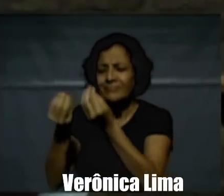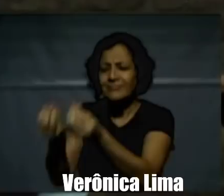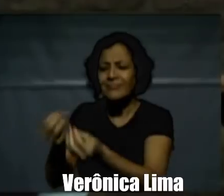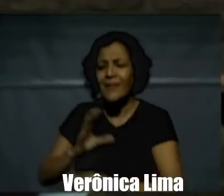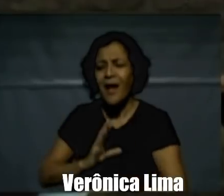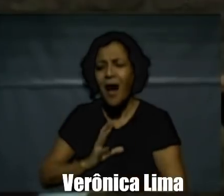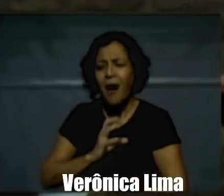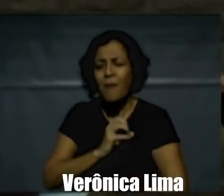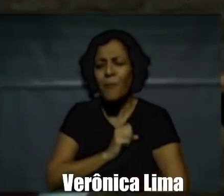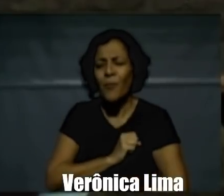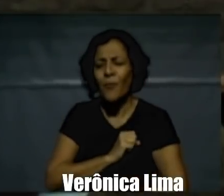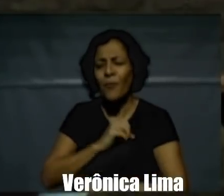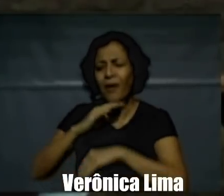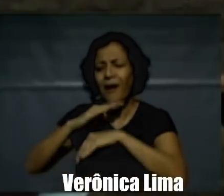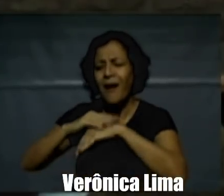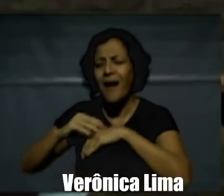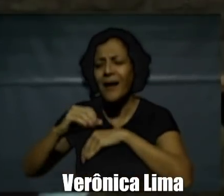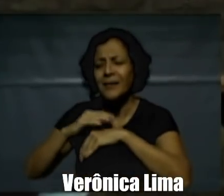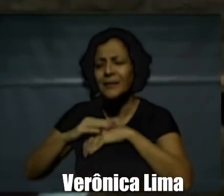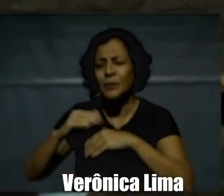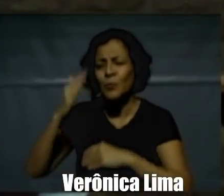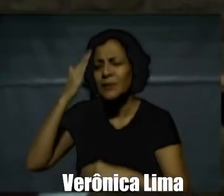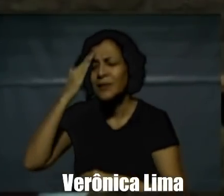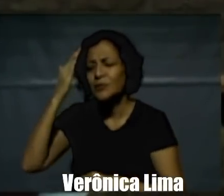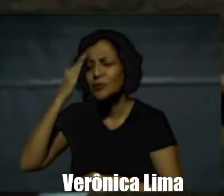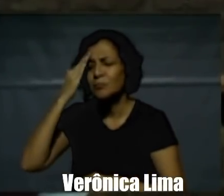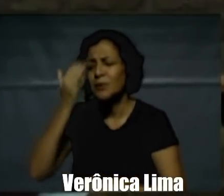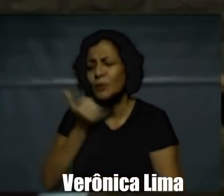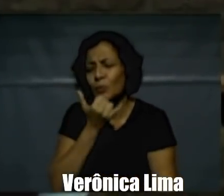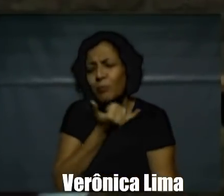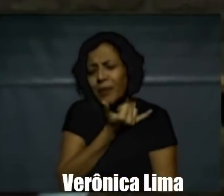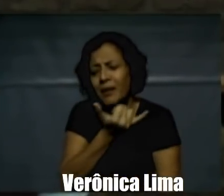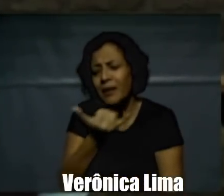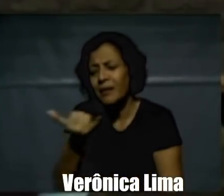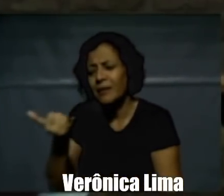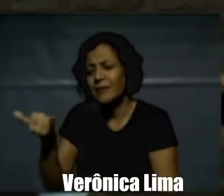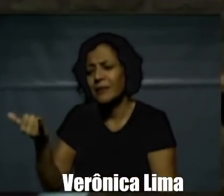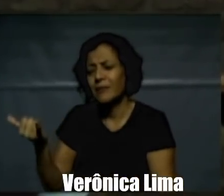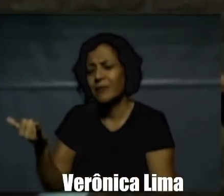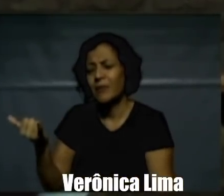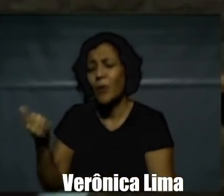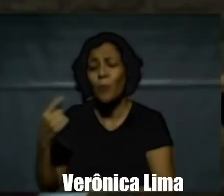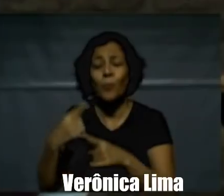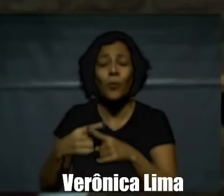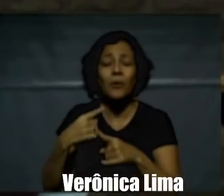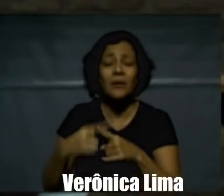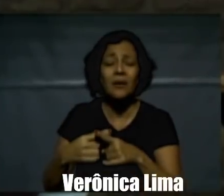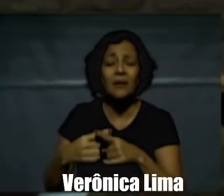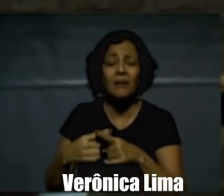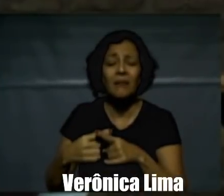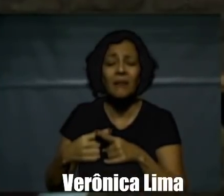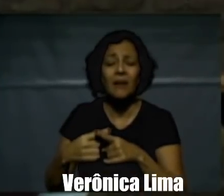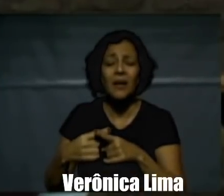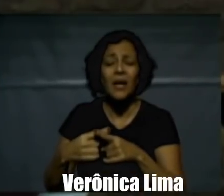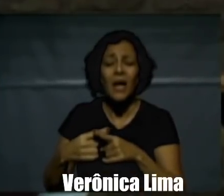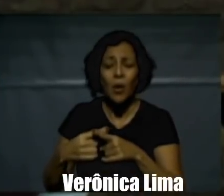compreensão e o perdão por tudo aquilo que possivelmente eles têm nos causado.